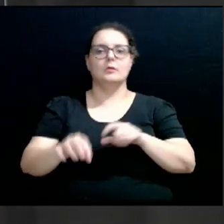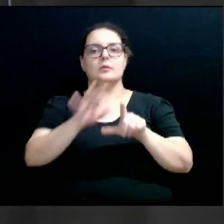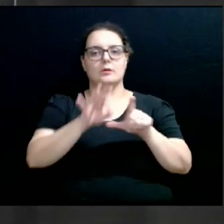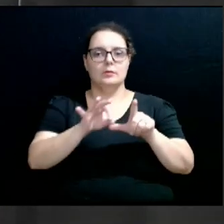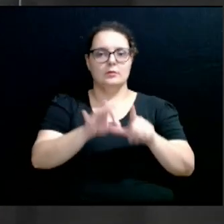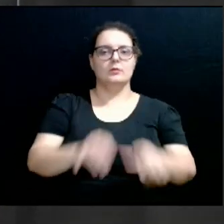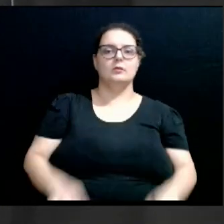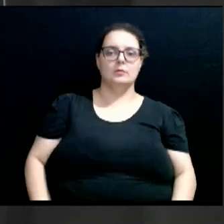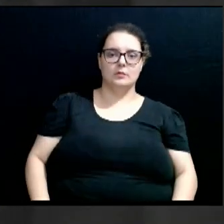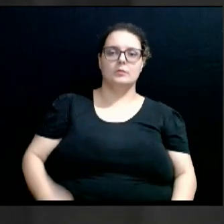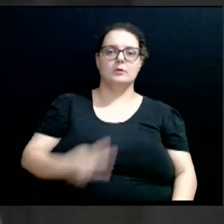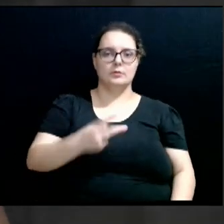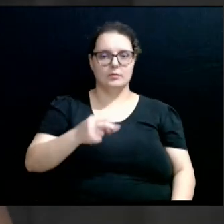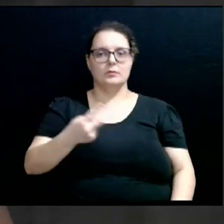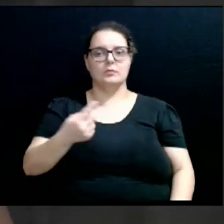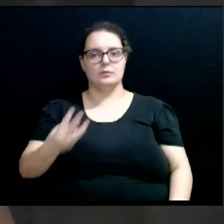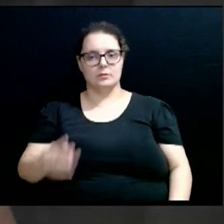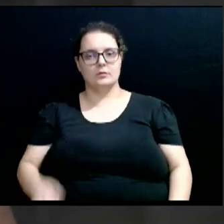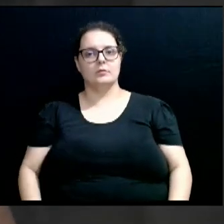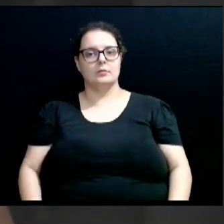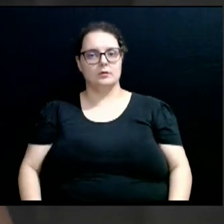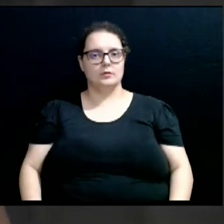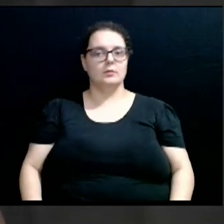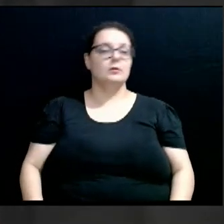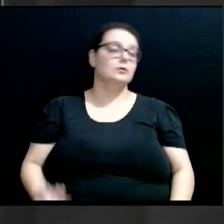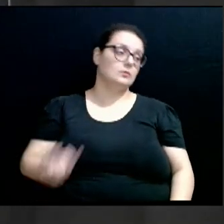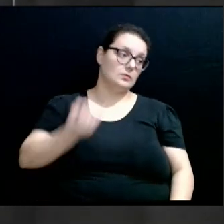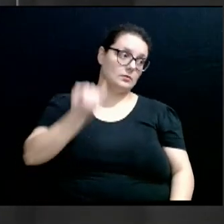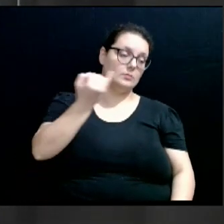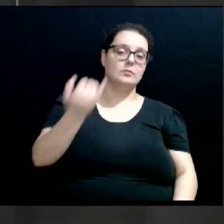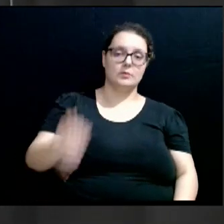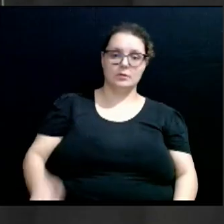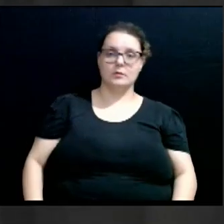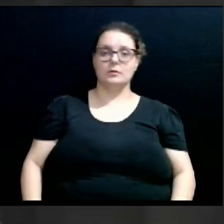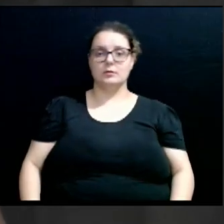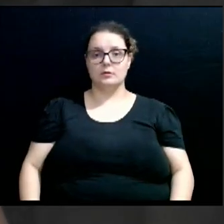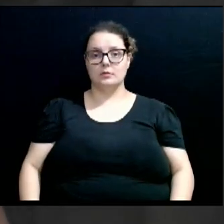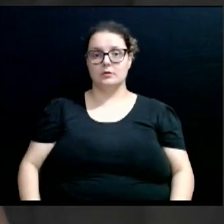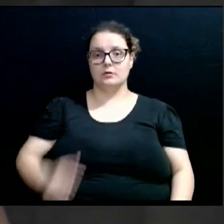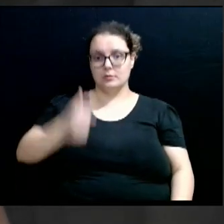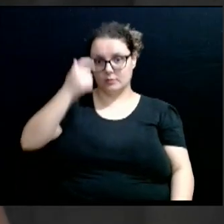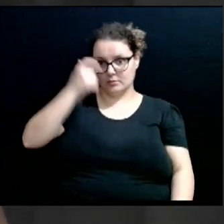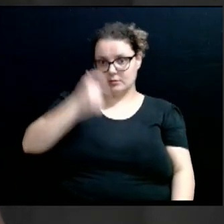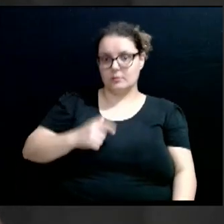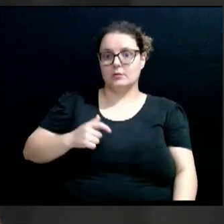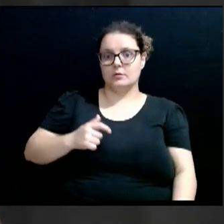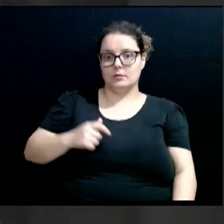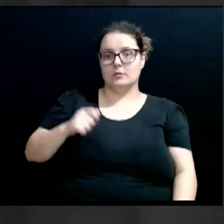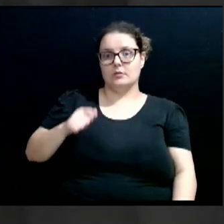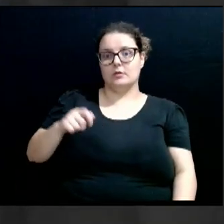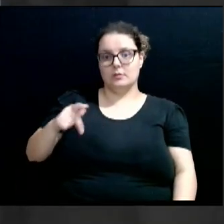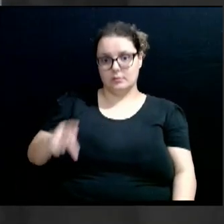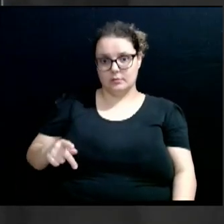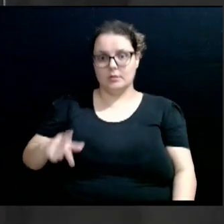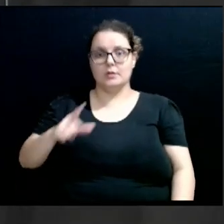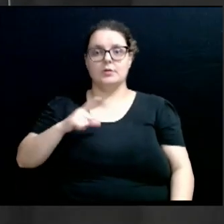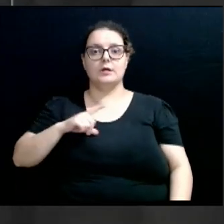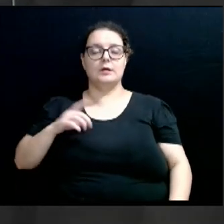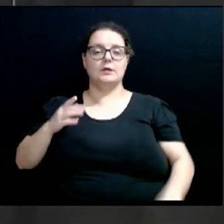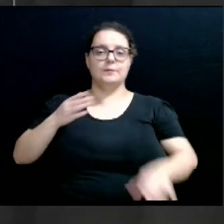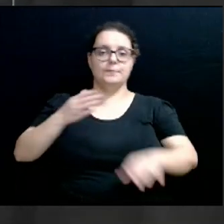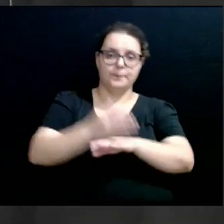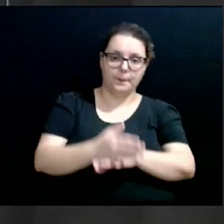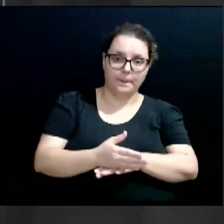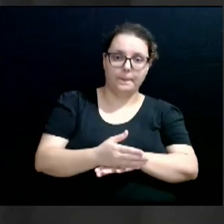2023. Ah, isso é corte importante. Exatamente. Eu falo que eu sou uma OP, que tive acesso pela política pública de